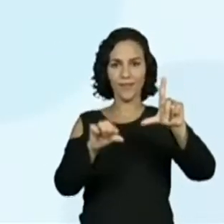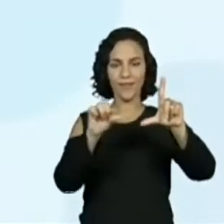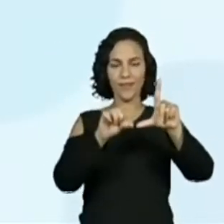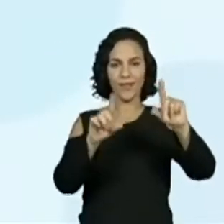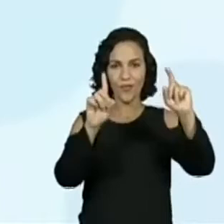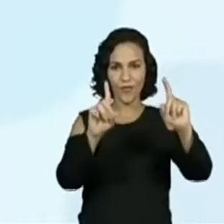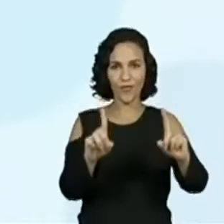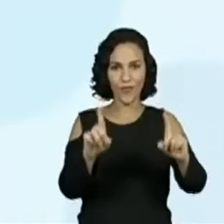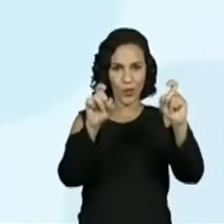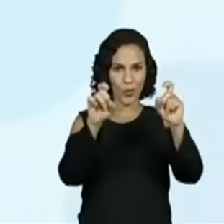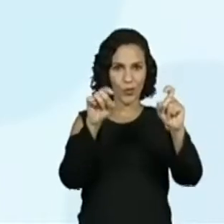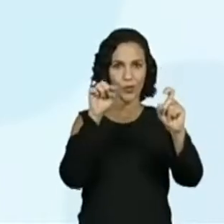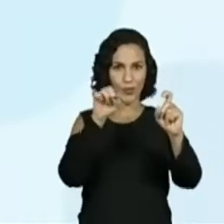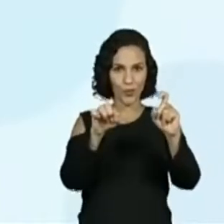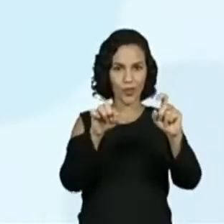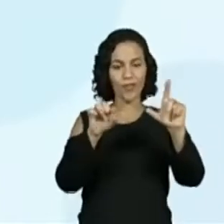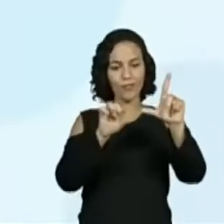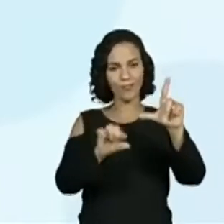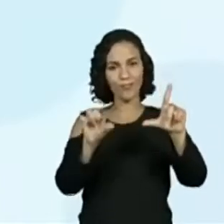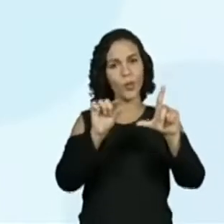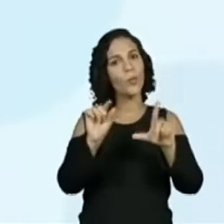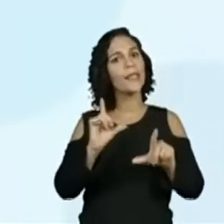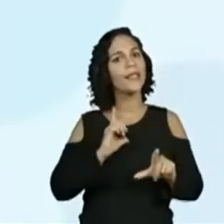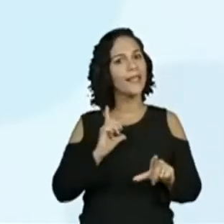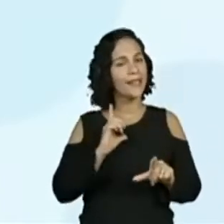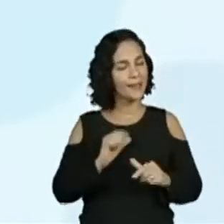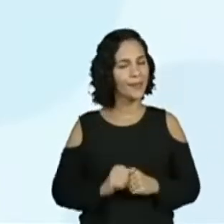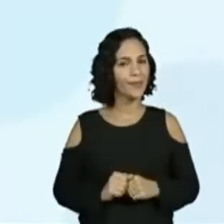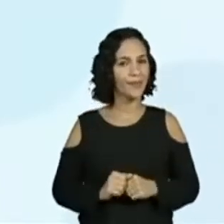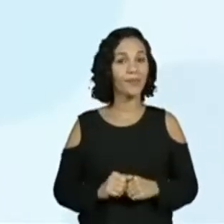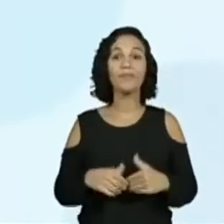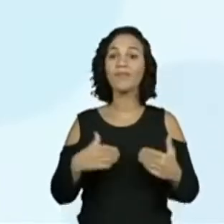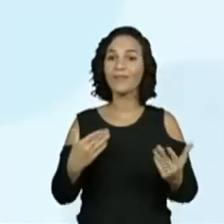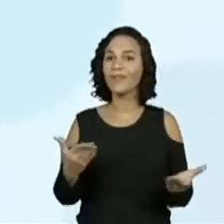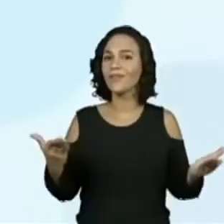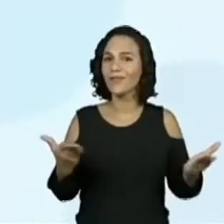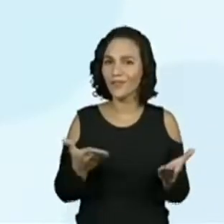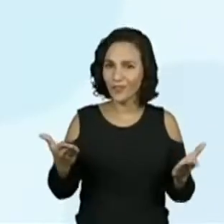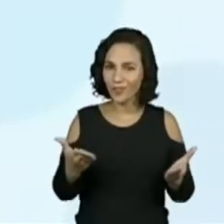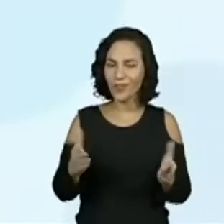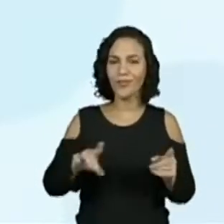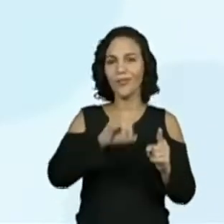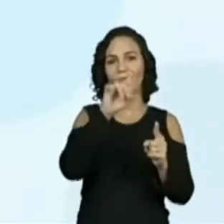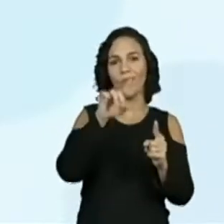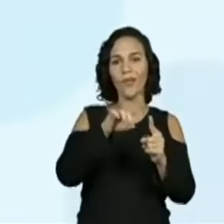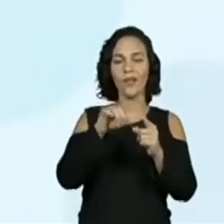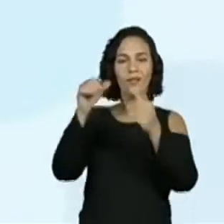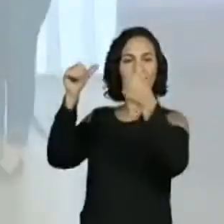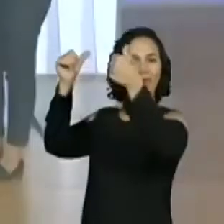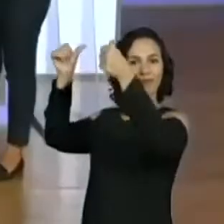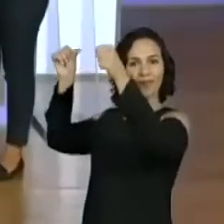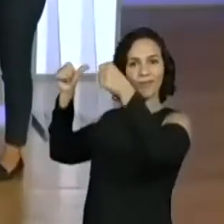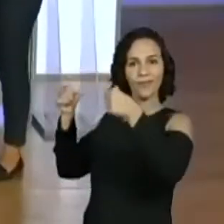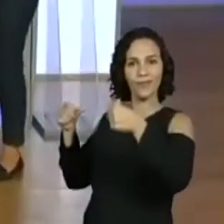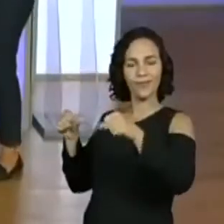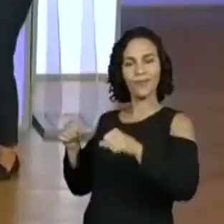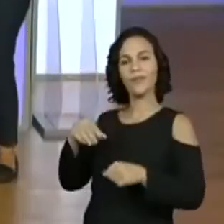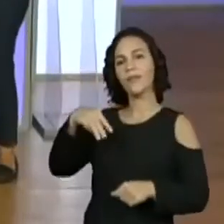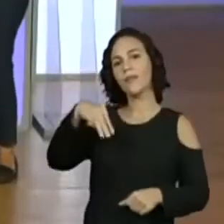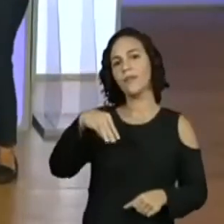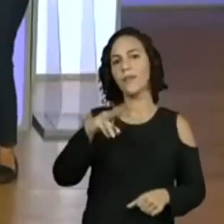imagens. Olha só. Então, nós vamos lembrar que o nosso propósito é um mural. Vou até contar para a professora Joyce. É um mural